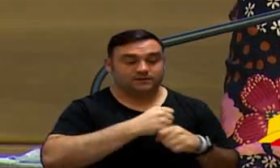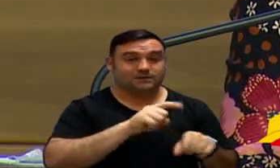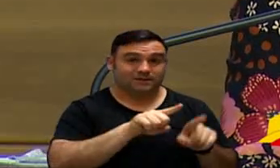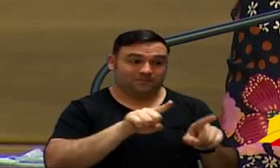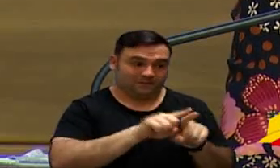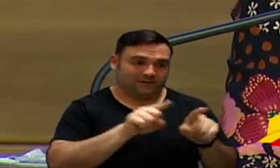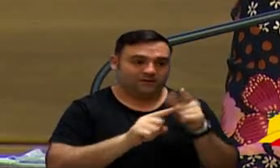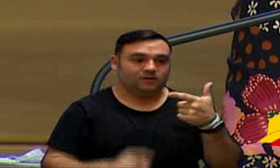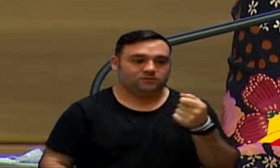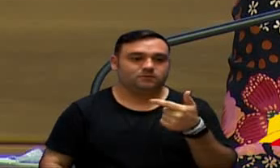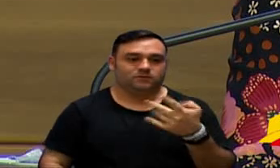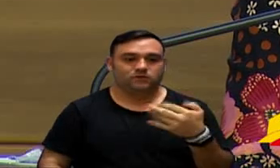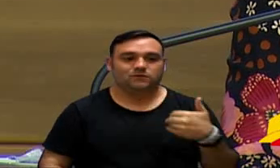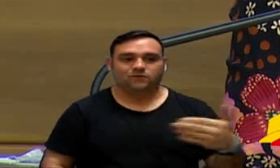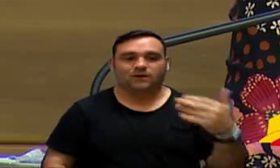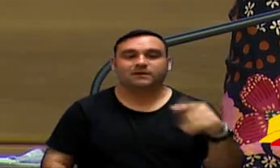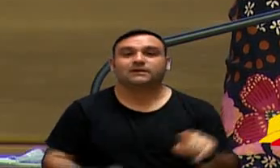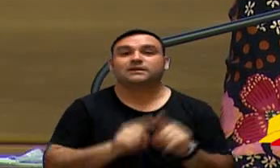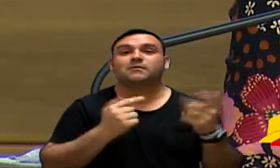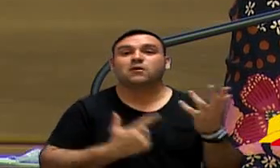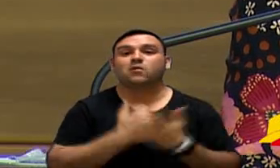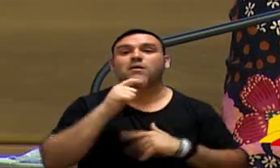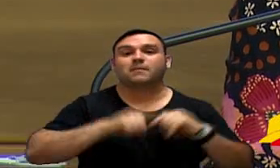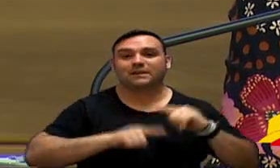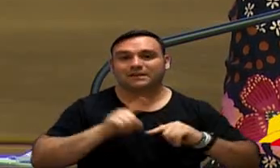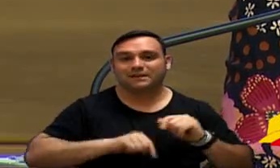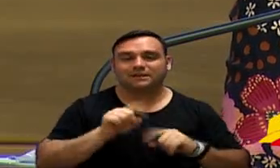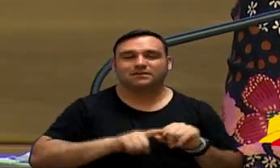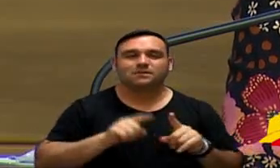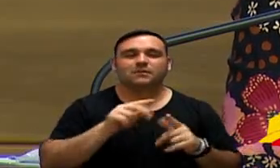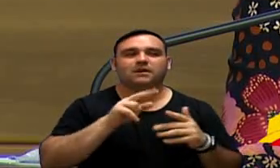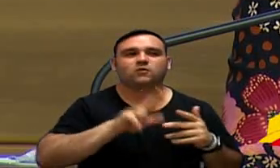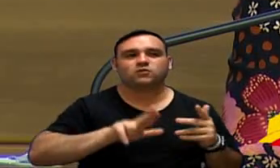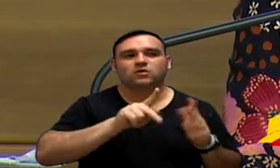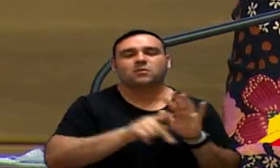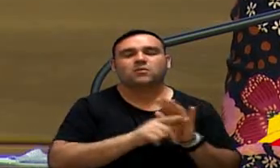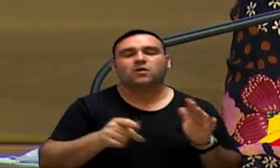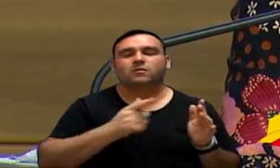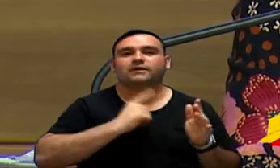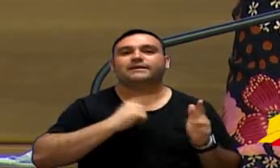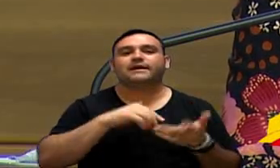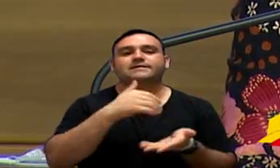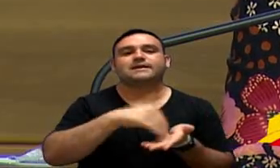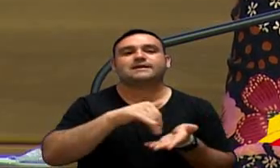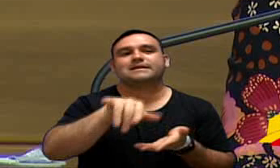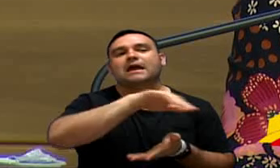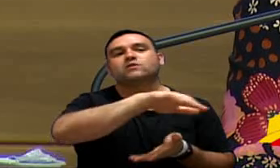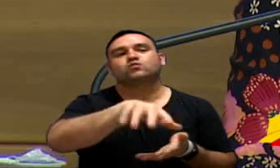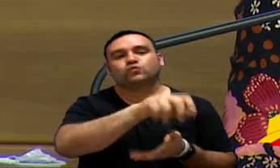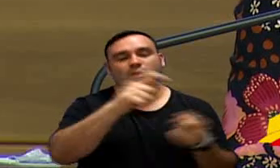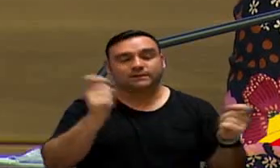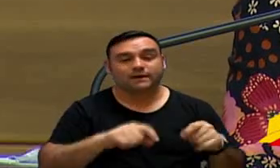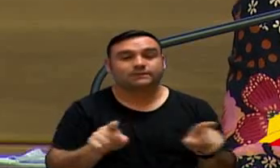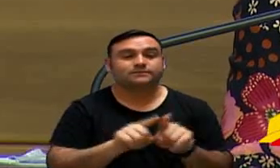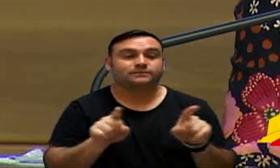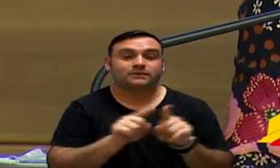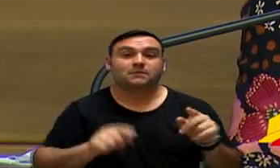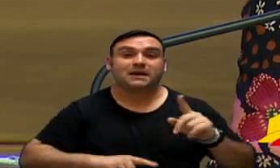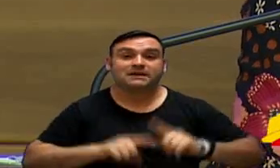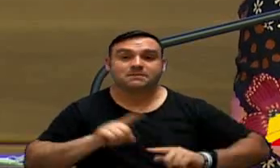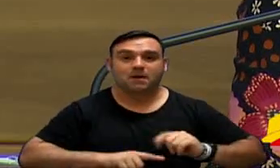ano que vem também, aquisição de equipamentos e insumos para a cerimonial e para a secretaria como um todo.